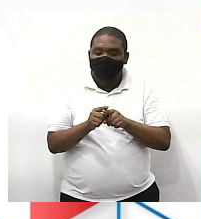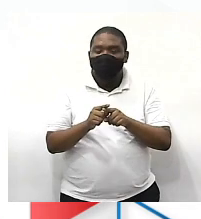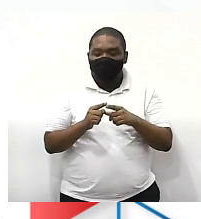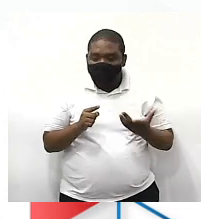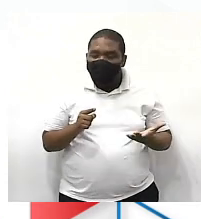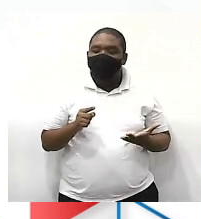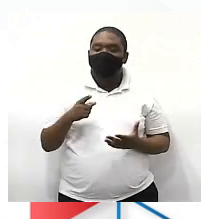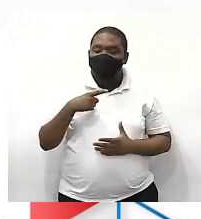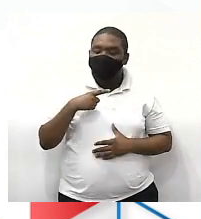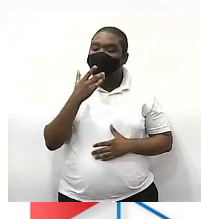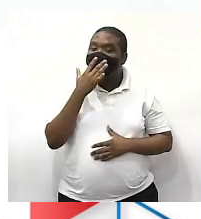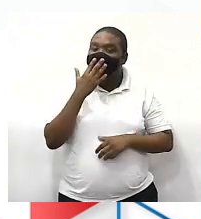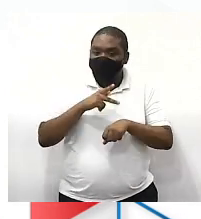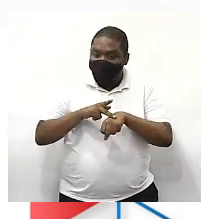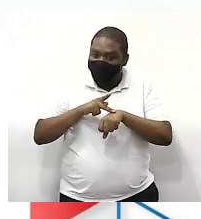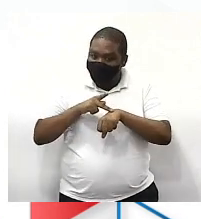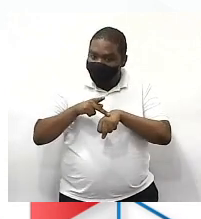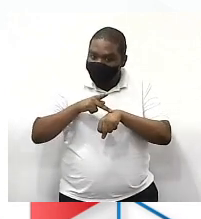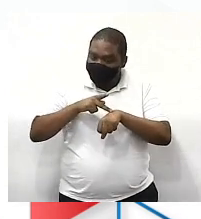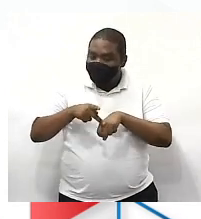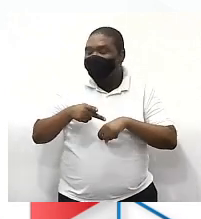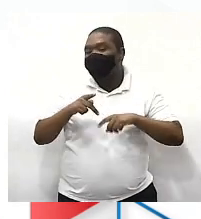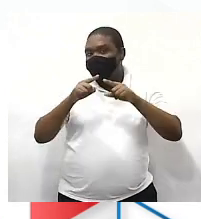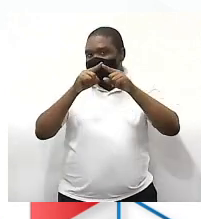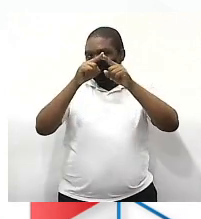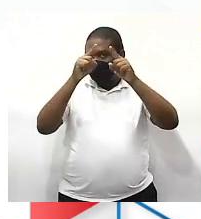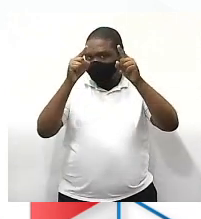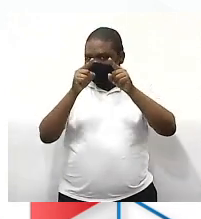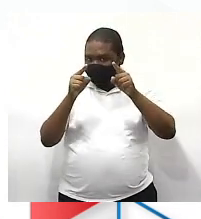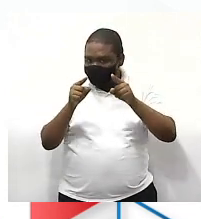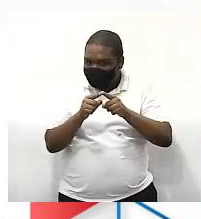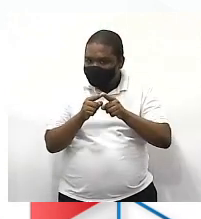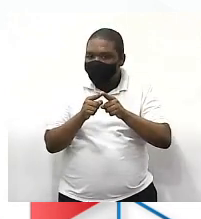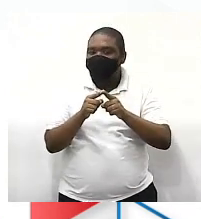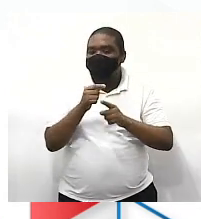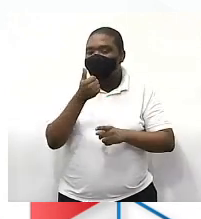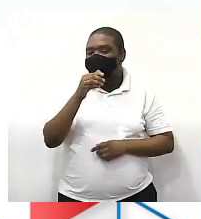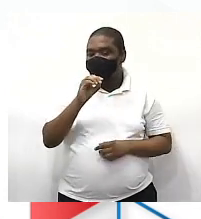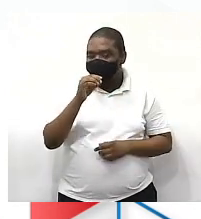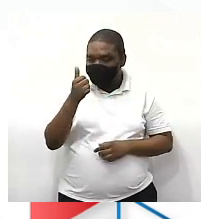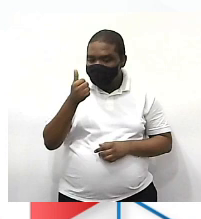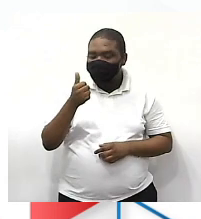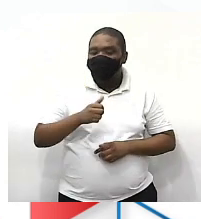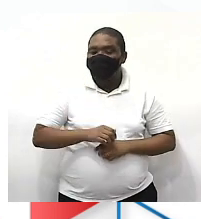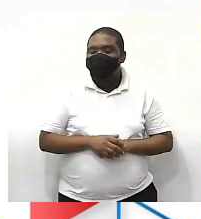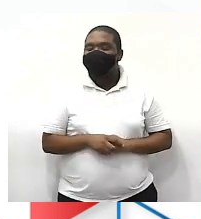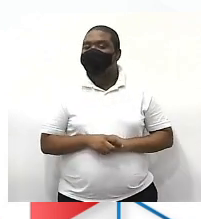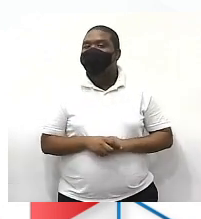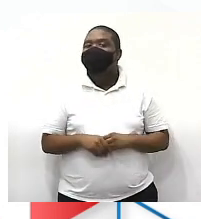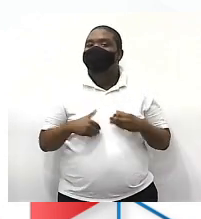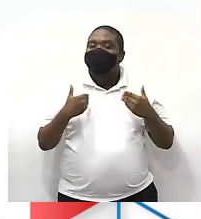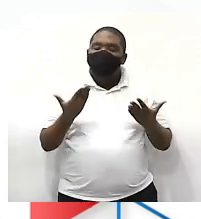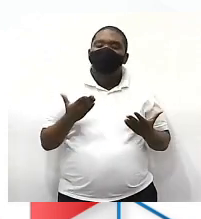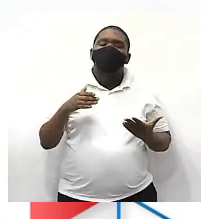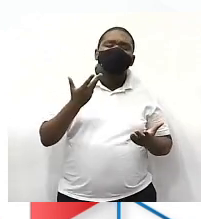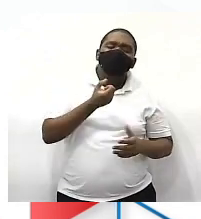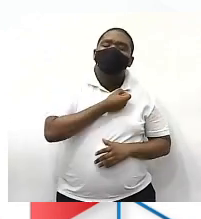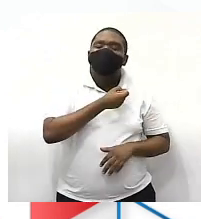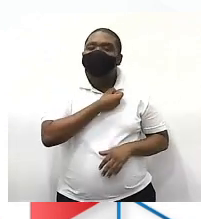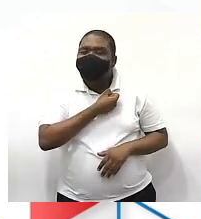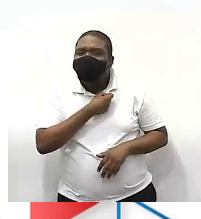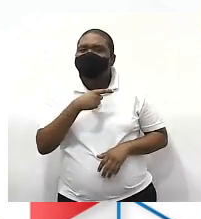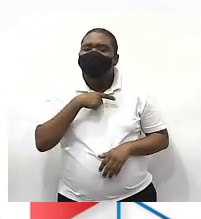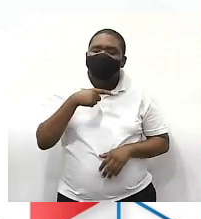ele está na cor preta aí no teu slide. Ele fica logo após do número 101. Ou seja, qual o valor que ele vai